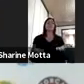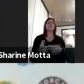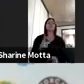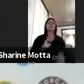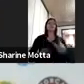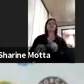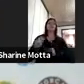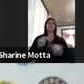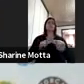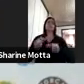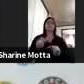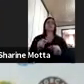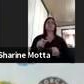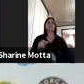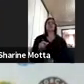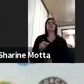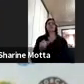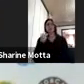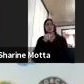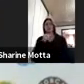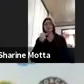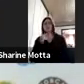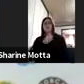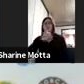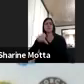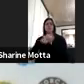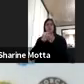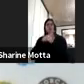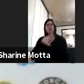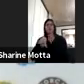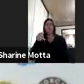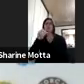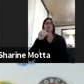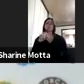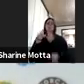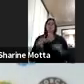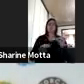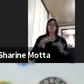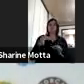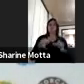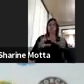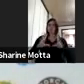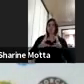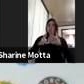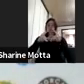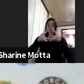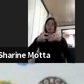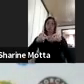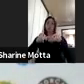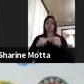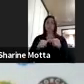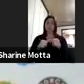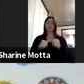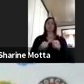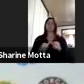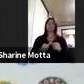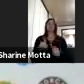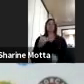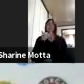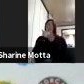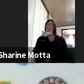nosso mago aqui de todas as tardes. Sim, ele, João Guilherme Vargas Neto, repercutindo a viagem,